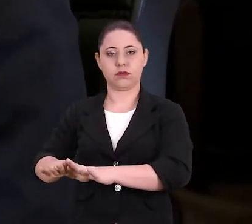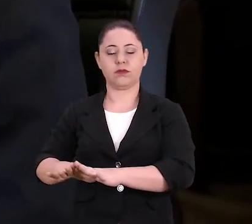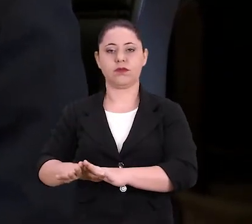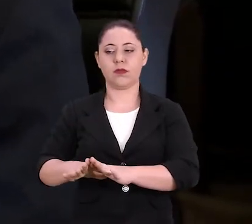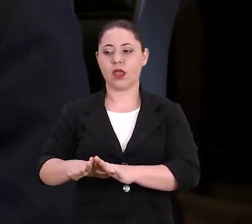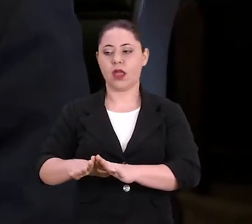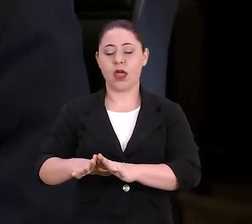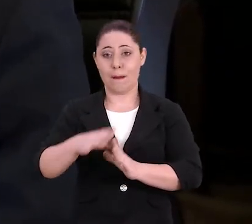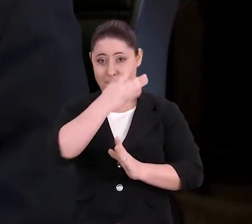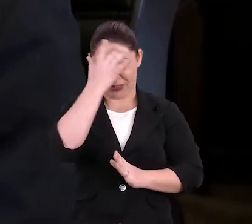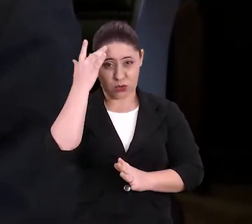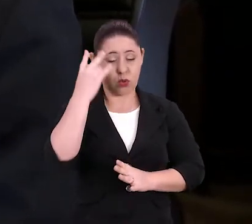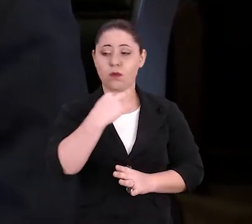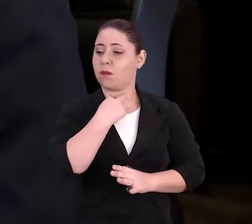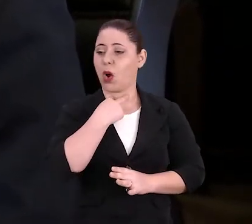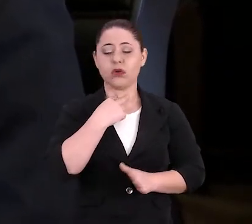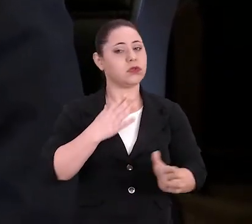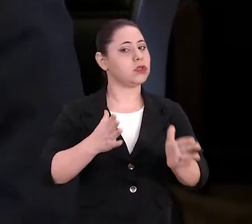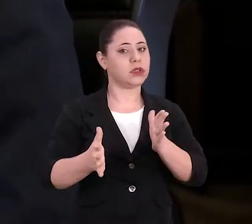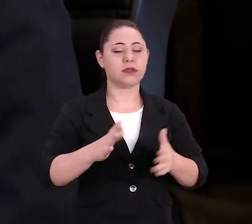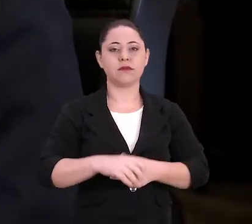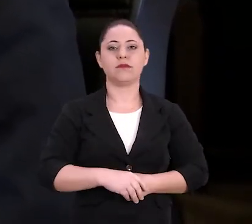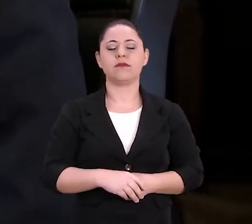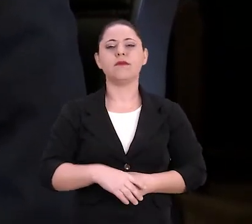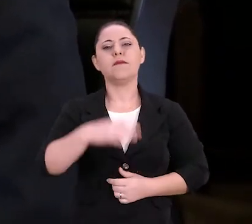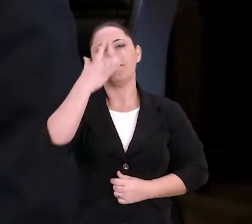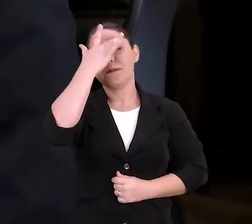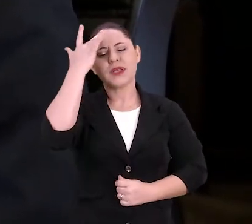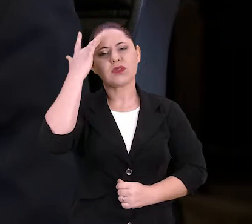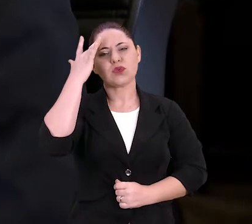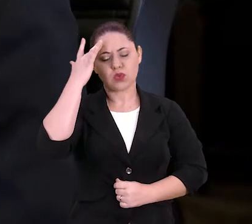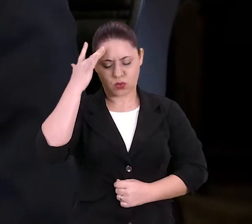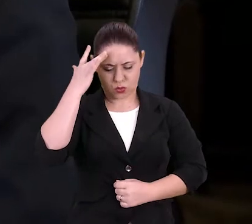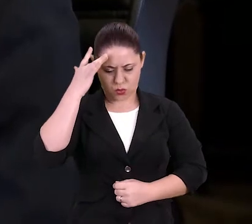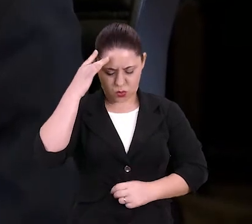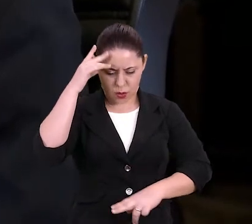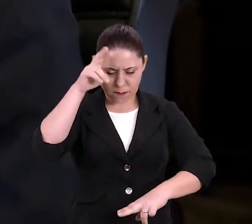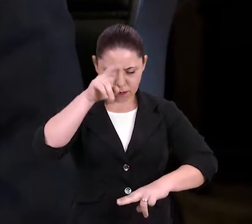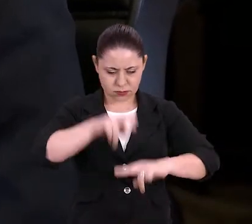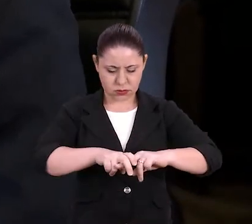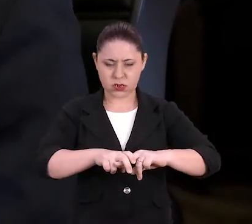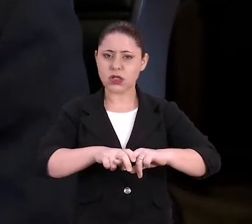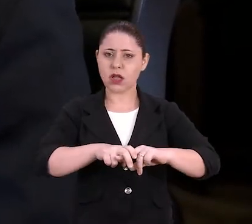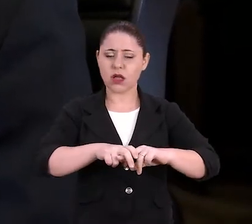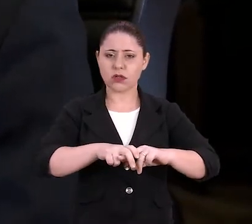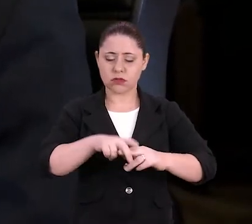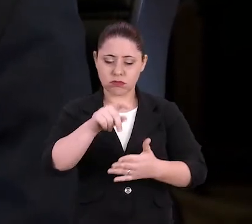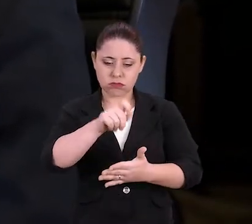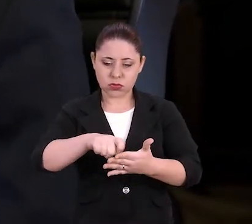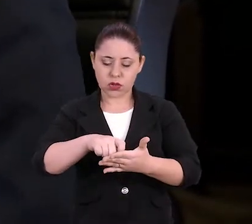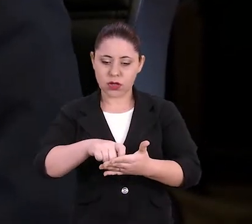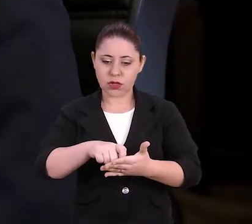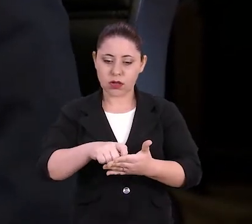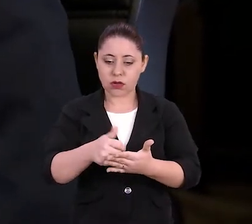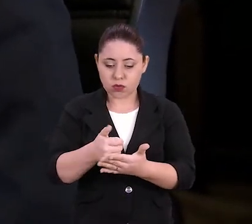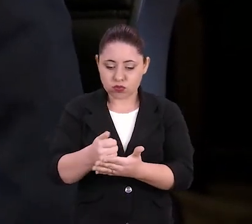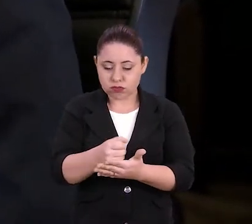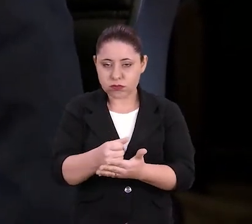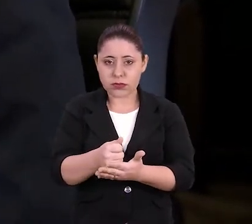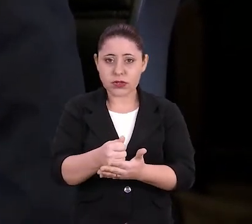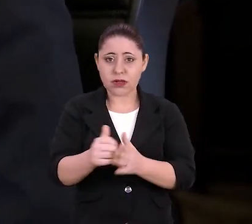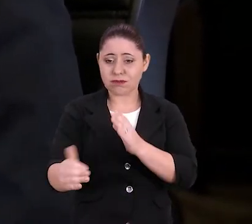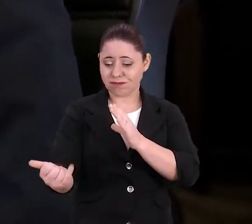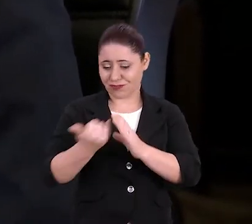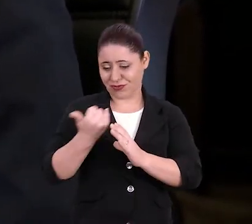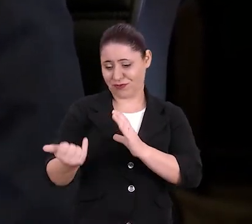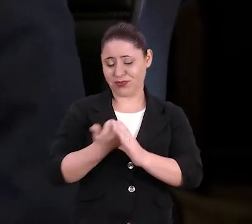eleitor não pode ter acesso ao celular no momento da votação. E os mesários, porque eles estão a cargo da Justiça Eleitoral, eles trabalham lá, só que o celular também é um equipamento